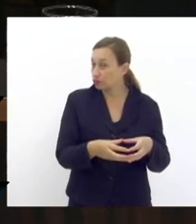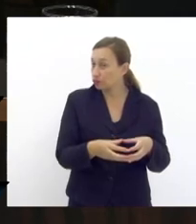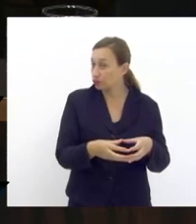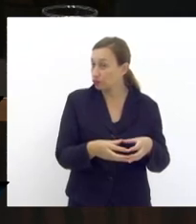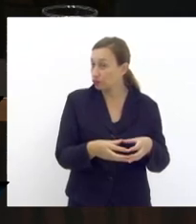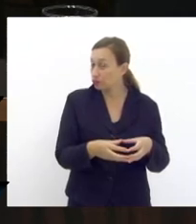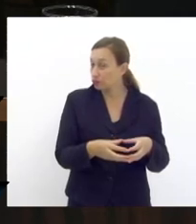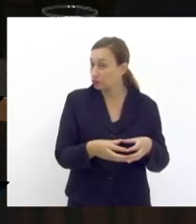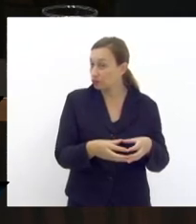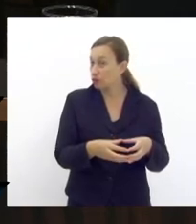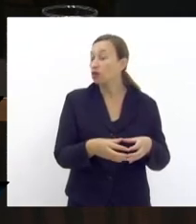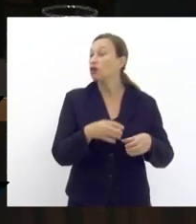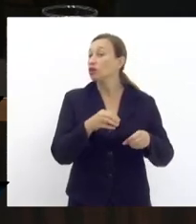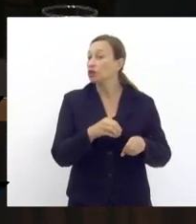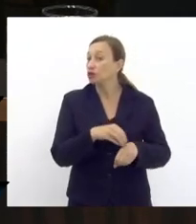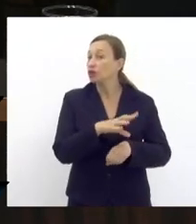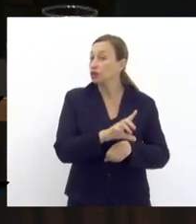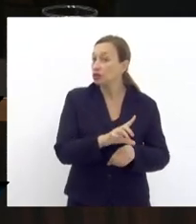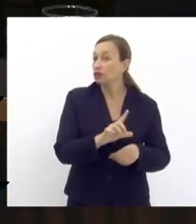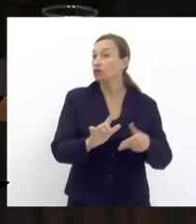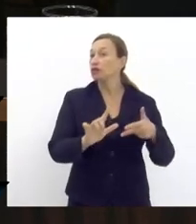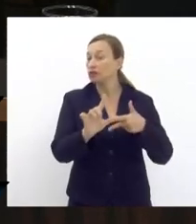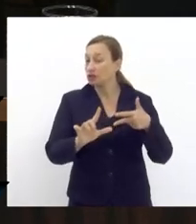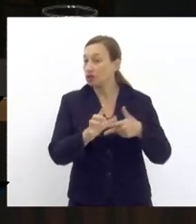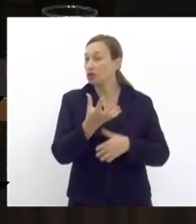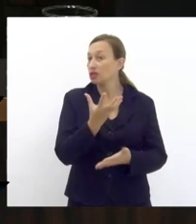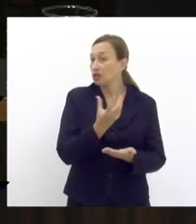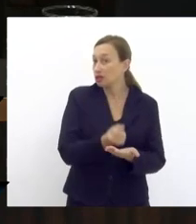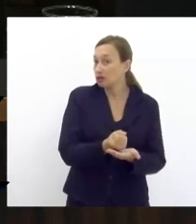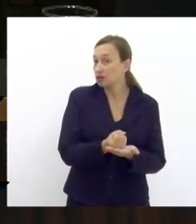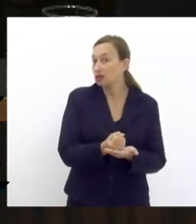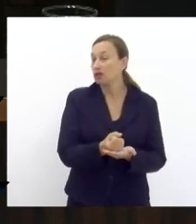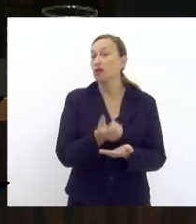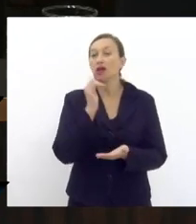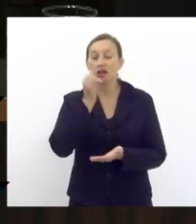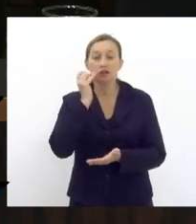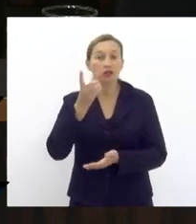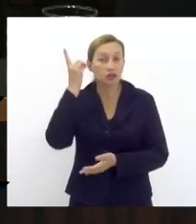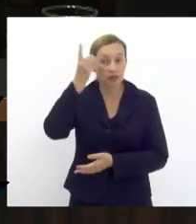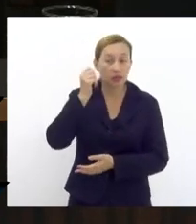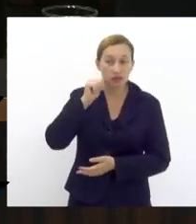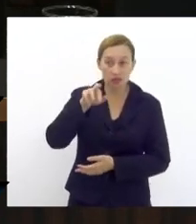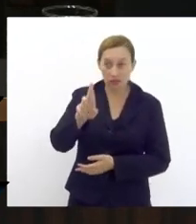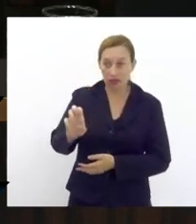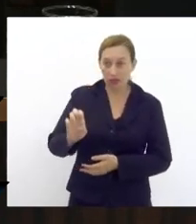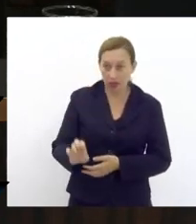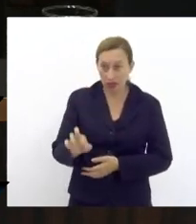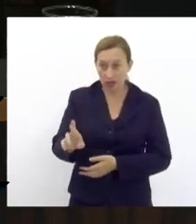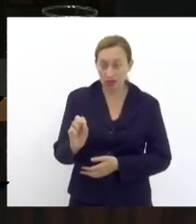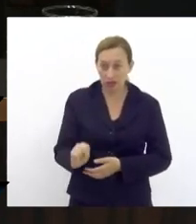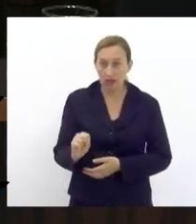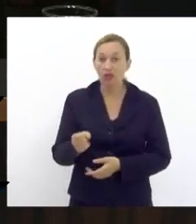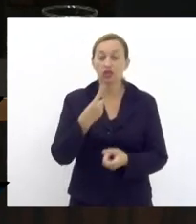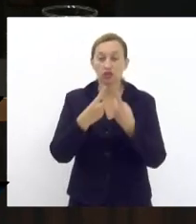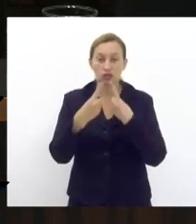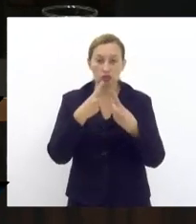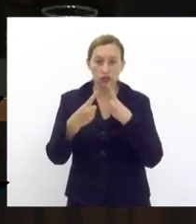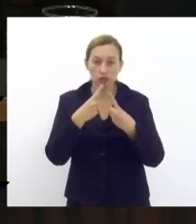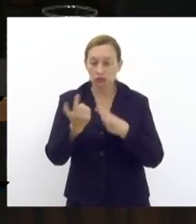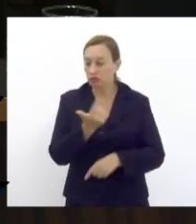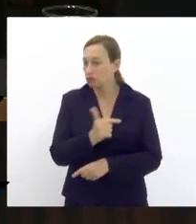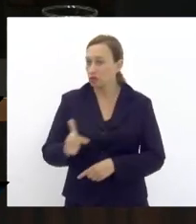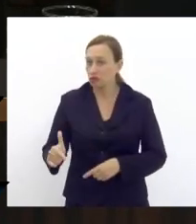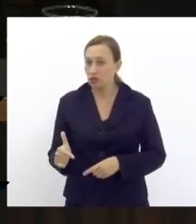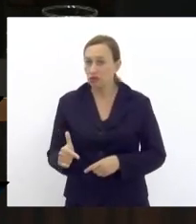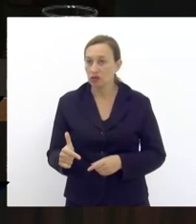Parecer da Comissão de Indicações Legislativas, favorável. Relator, deputado Rosenberg Reis. Em discussão. Não havendo com